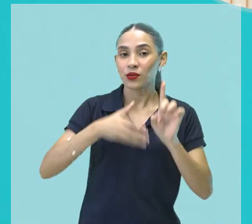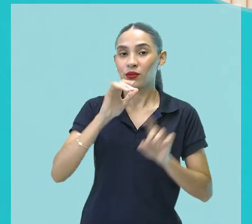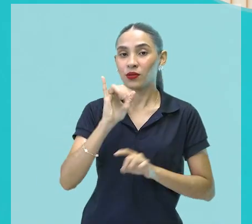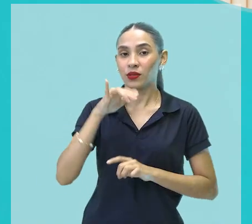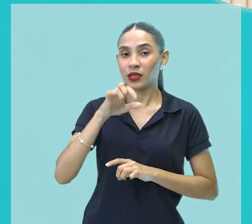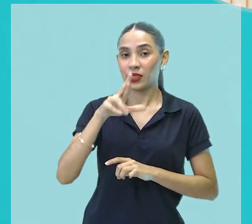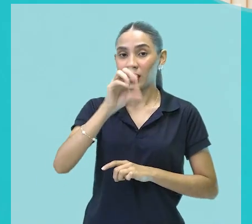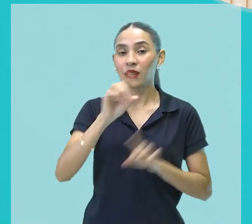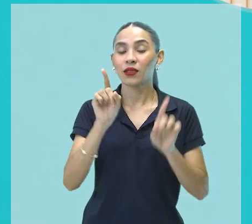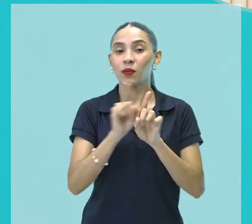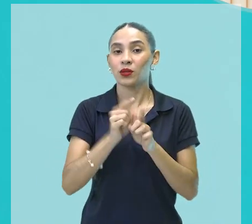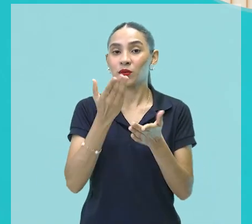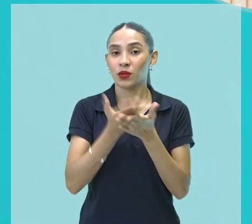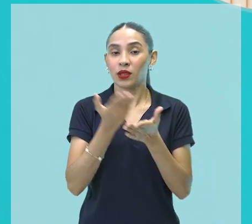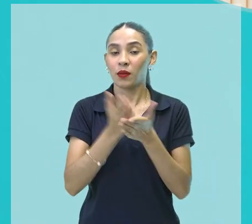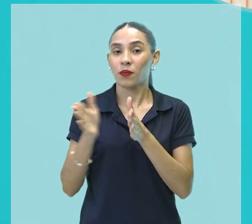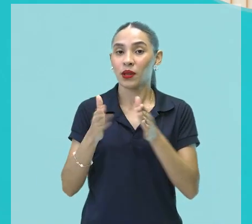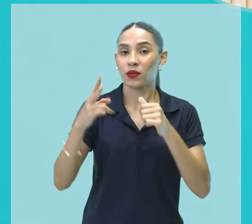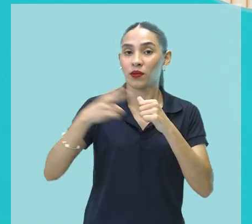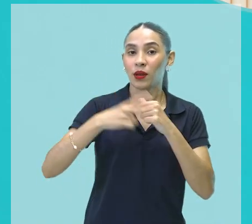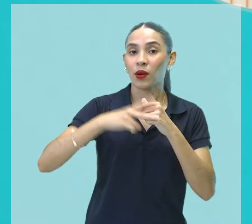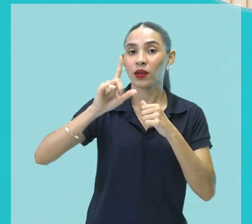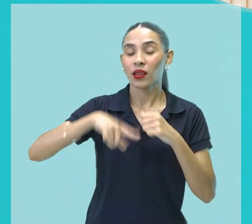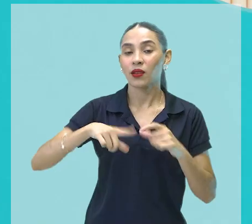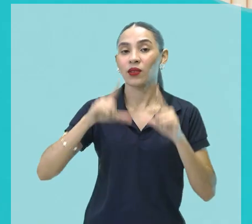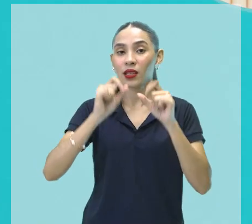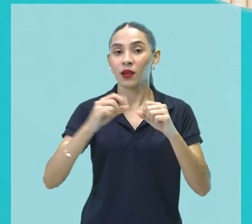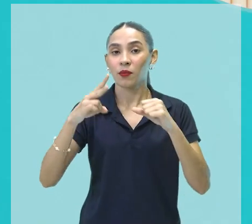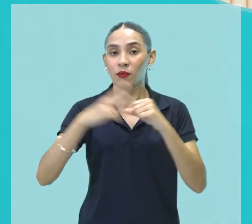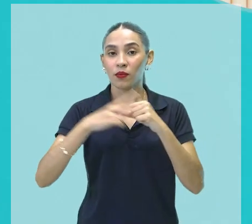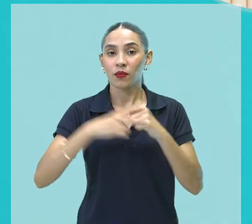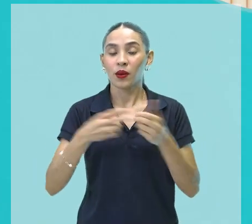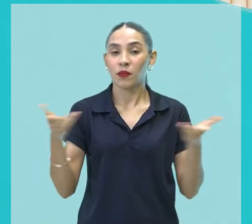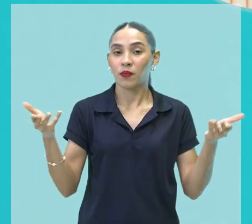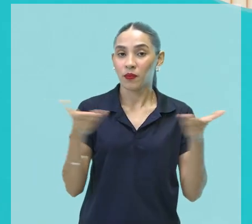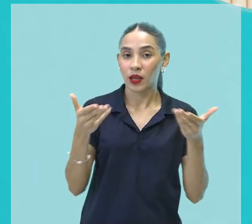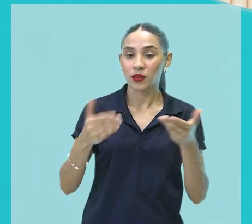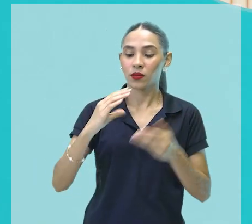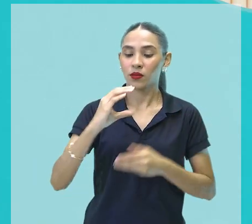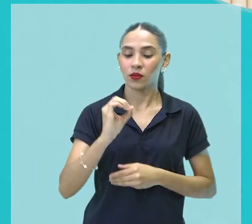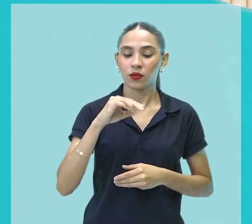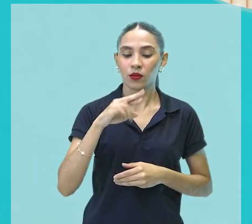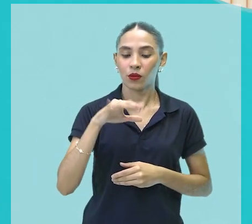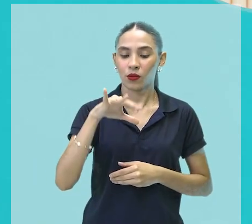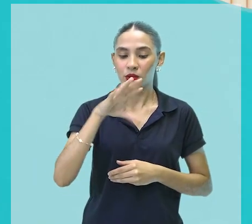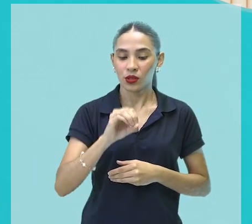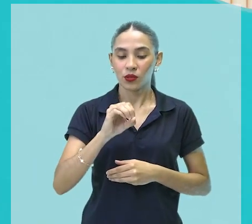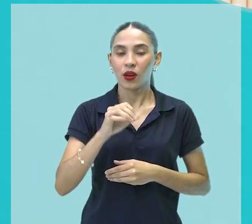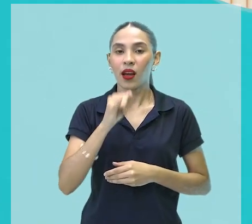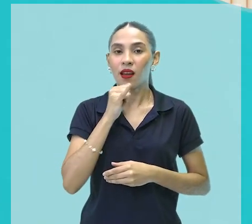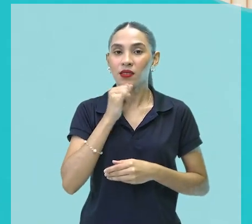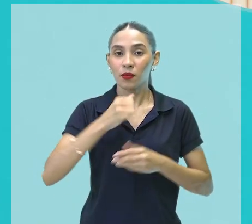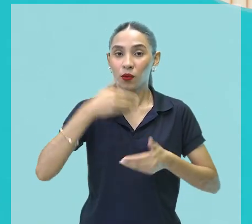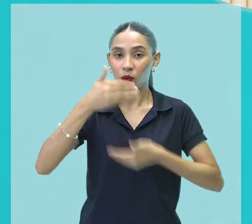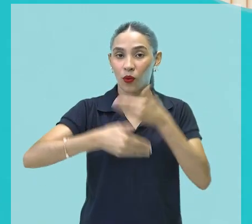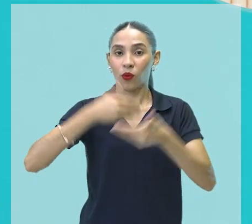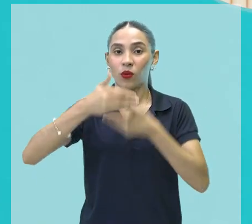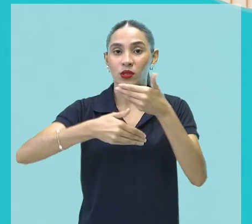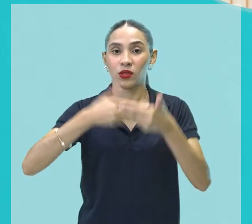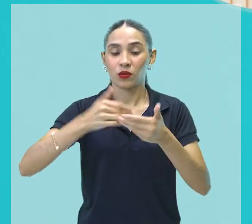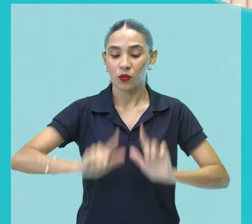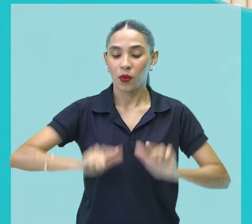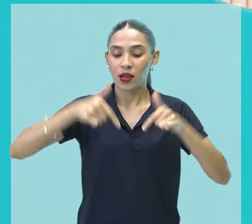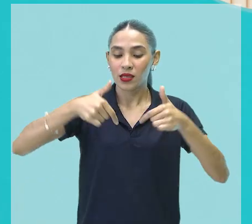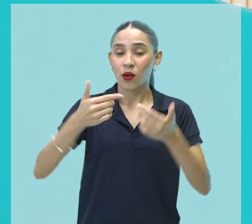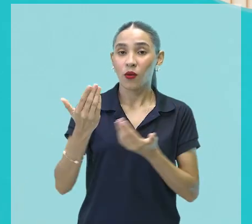tempo verbal, né? Que é aquele tempo verbal, né? Present continuous, né? Ele dá aquela ideia de progressão, né? De uma ação